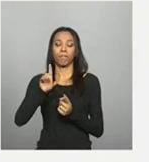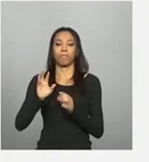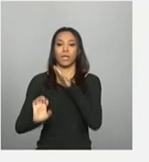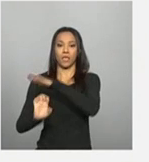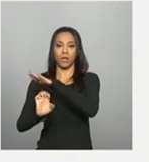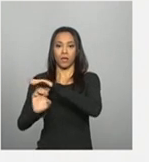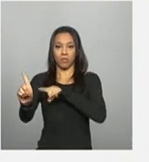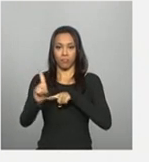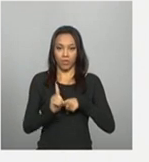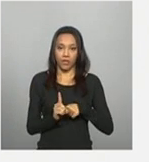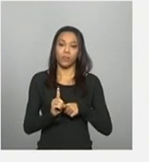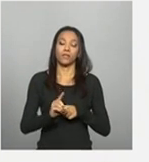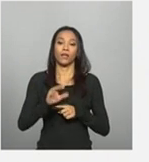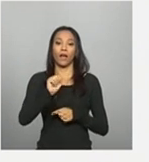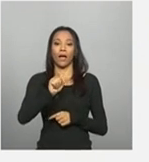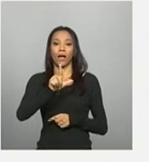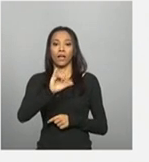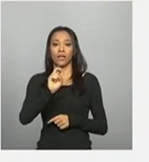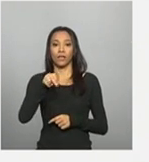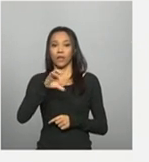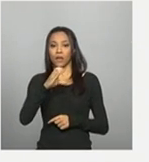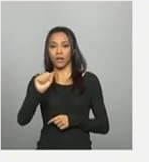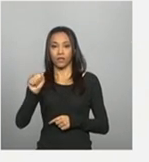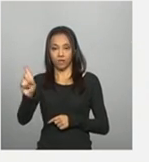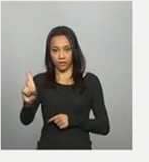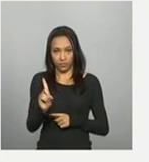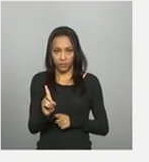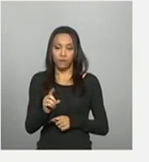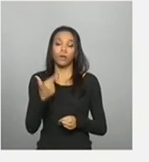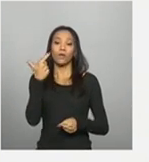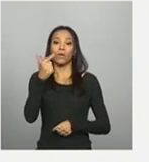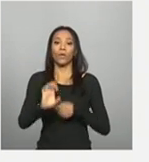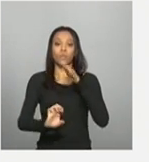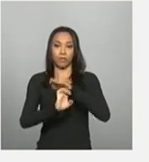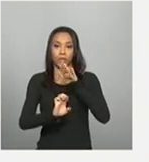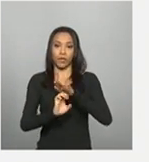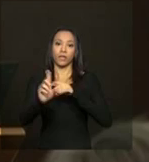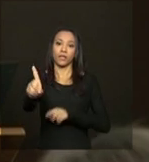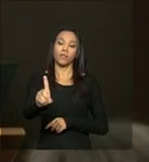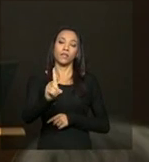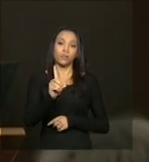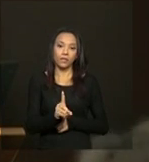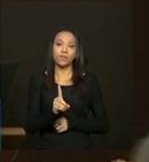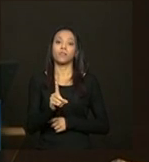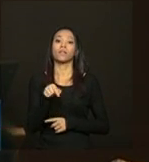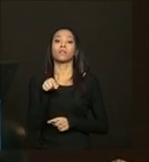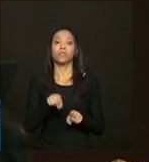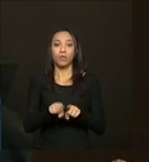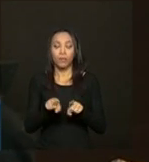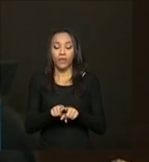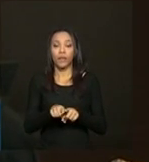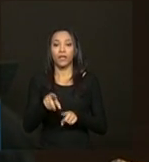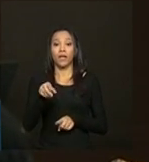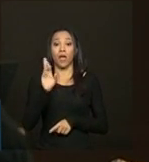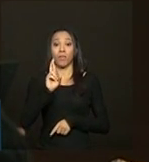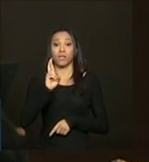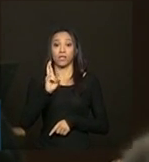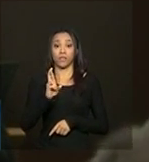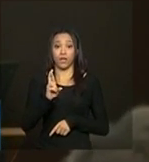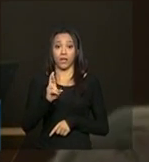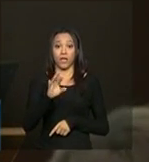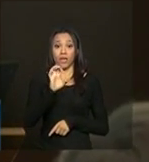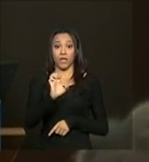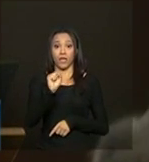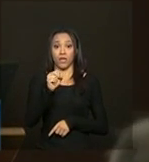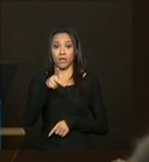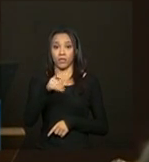S.A. Taesa, representado pela corretora Gradual. A Bengoa Construção Brasil Limitada, representado pela corretora